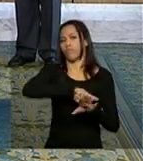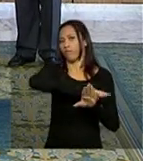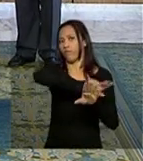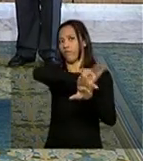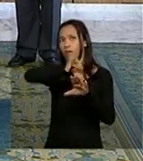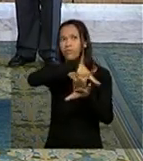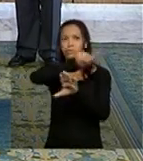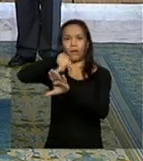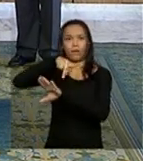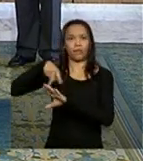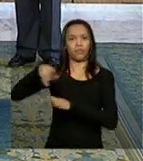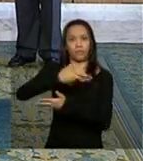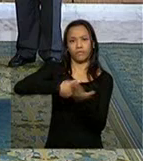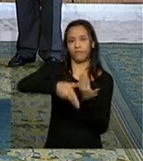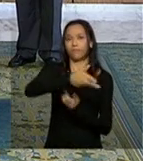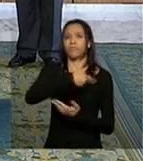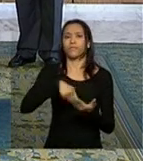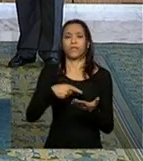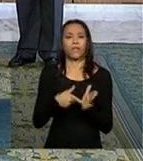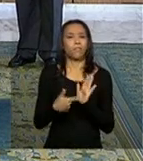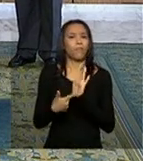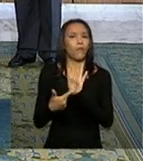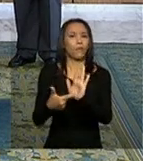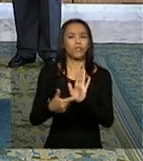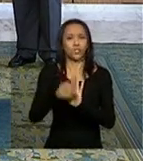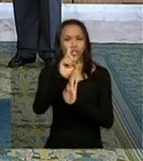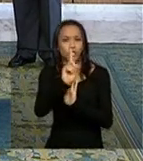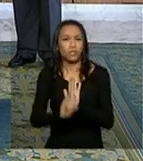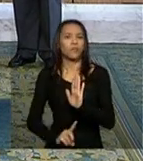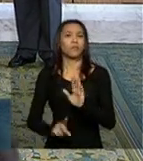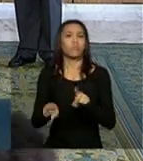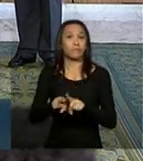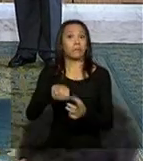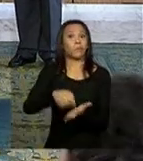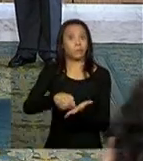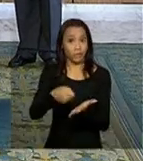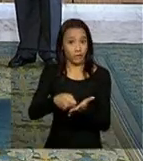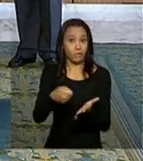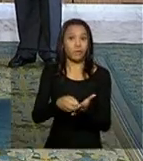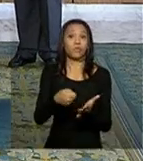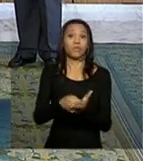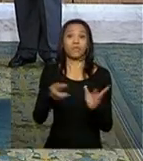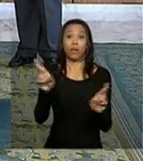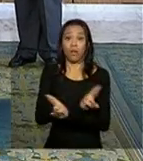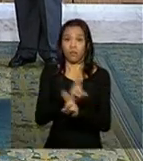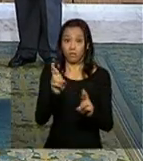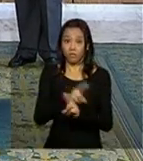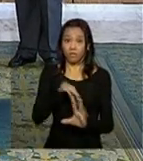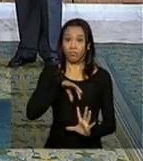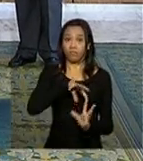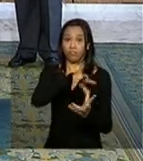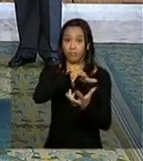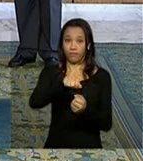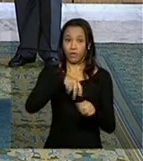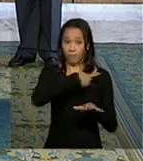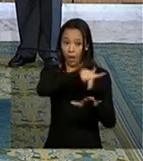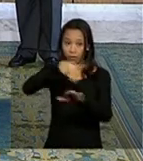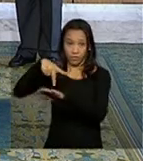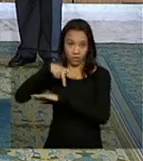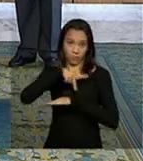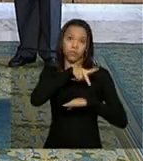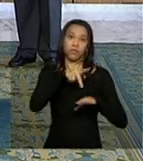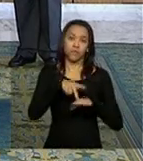que define aí os direitos e deveres das nações nas suas relações internacionais. E nessa cerimônia